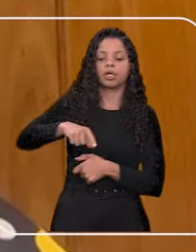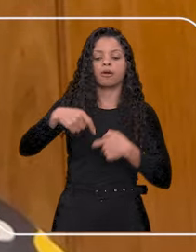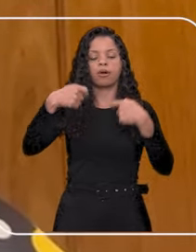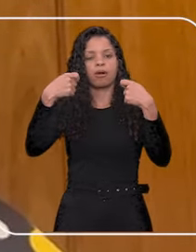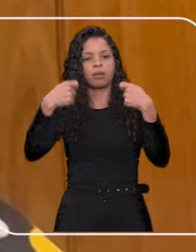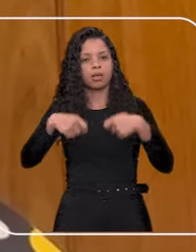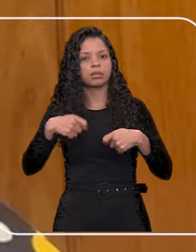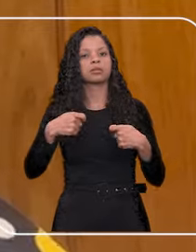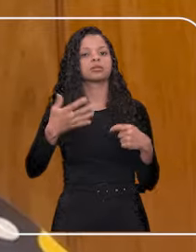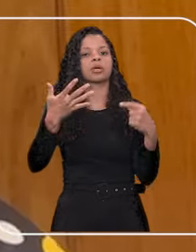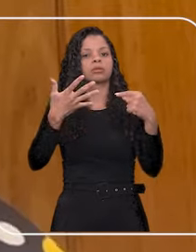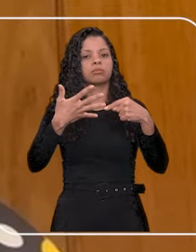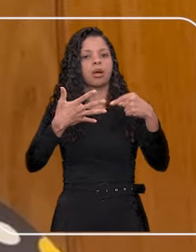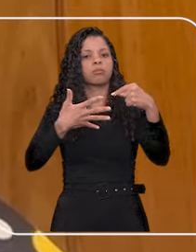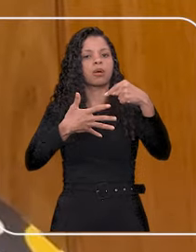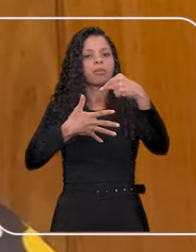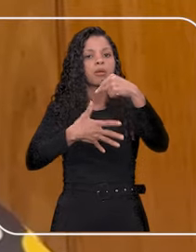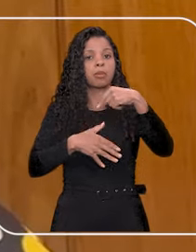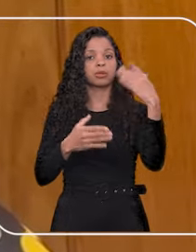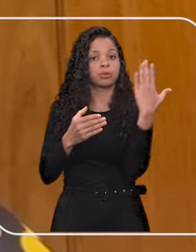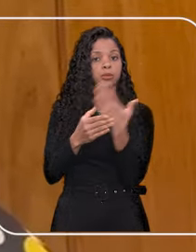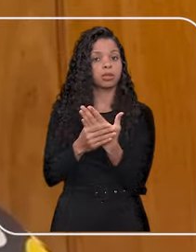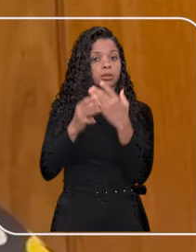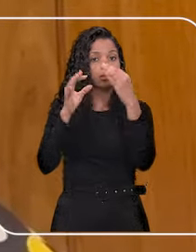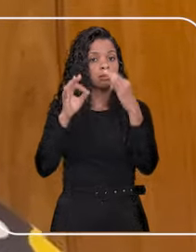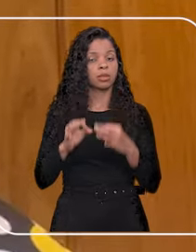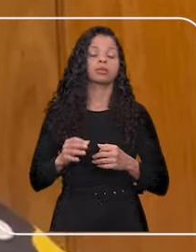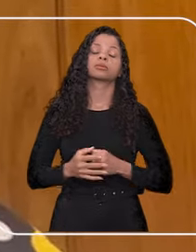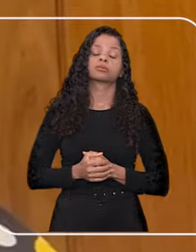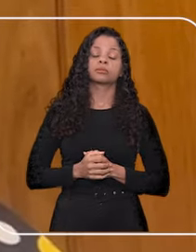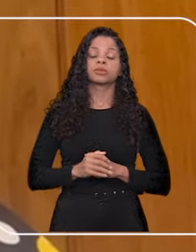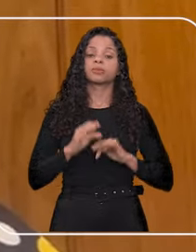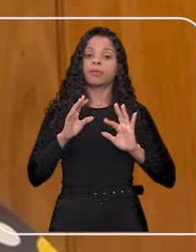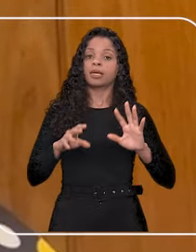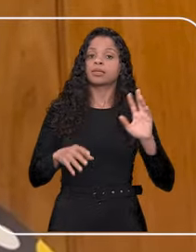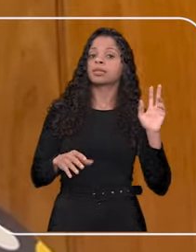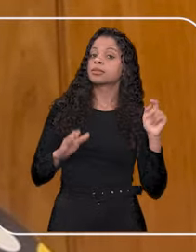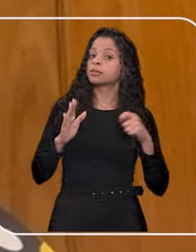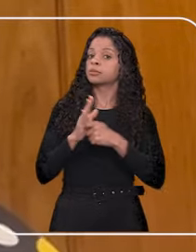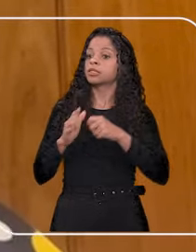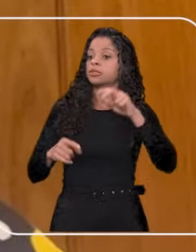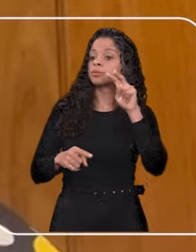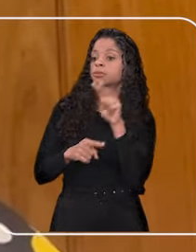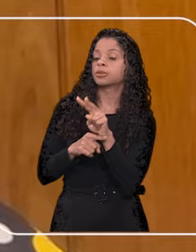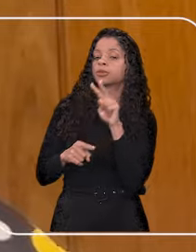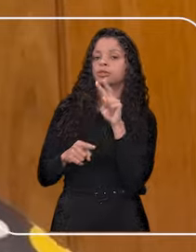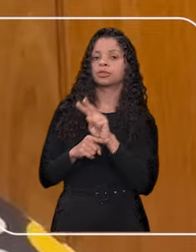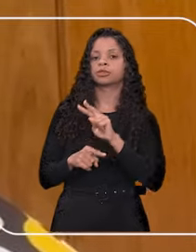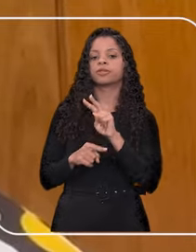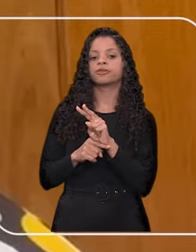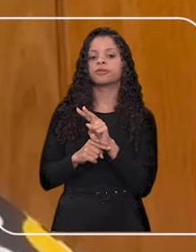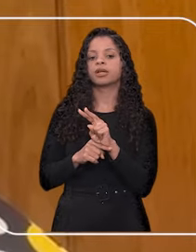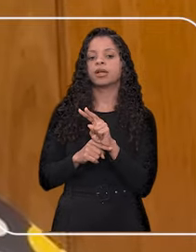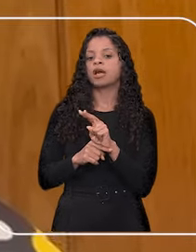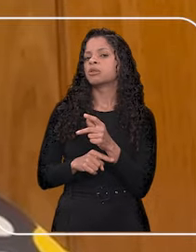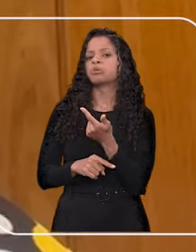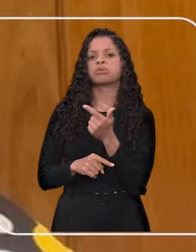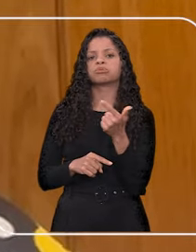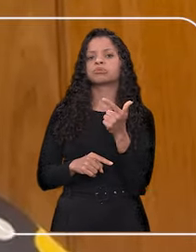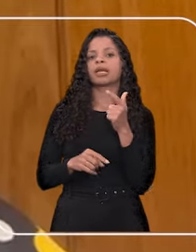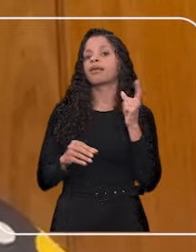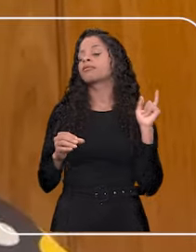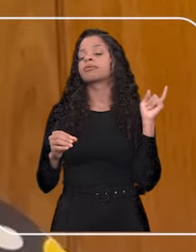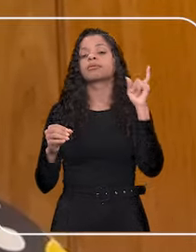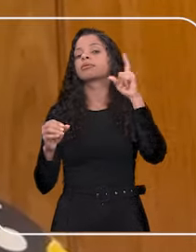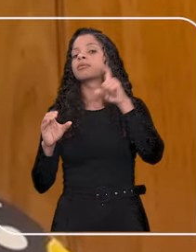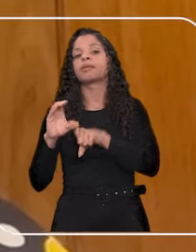essa necessidade e as circunstâncias do caso concreto mas essas medidas protetivas inclusive elas não dependem de um